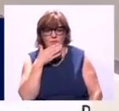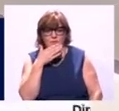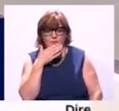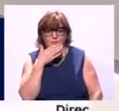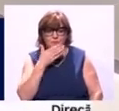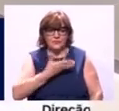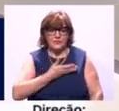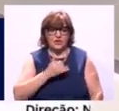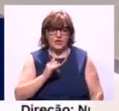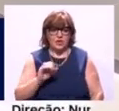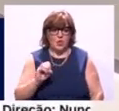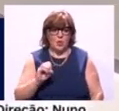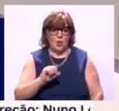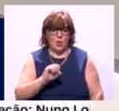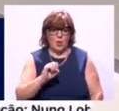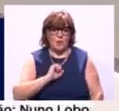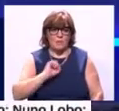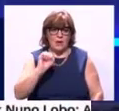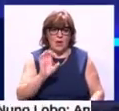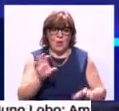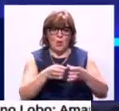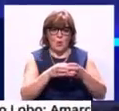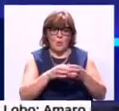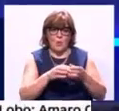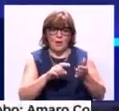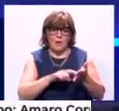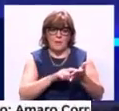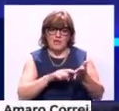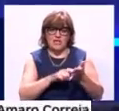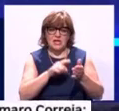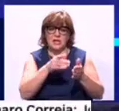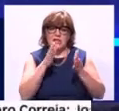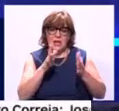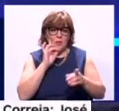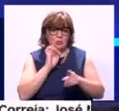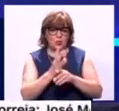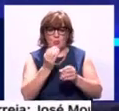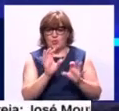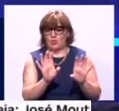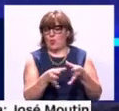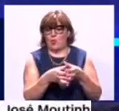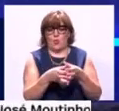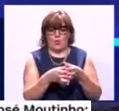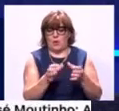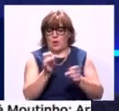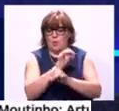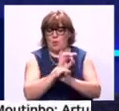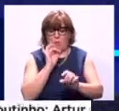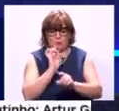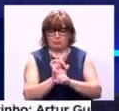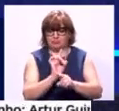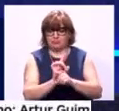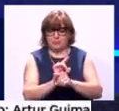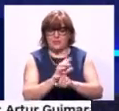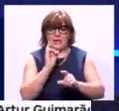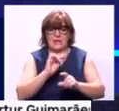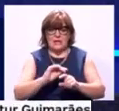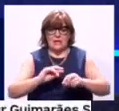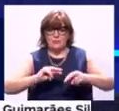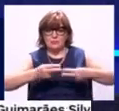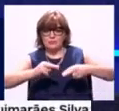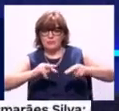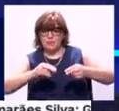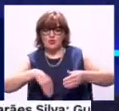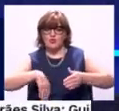o Diogo Queiroz para um clube belga. Mas não acha que isso hoje é comum a muitos clubes europeus? Há uma transação de